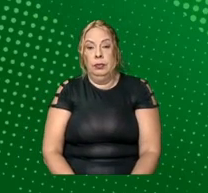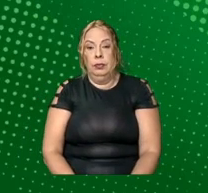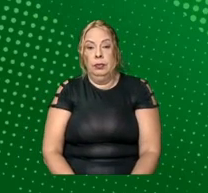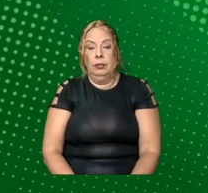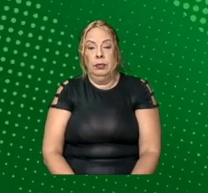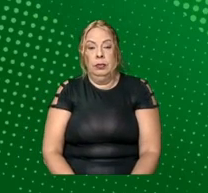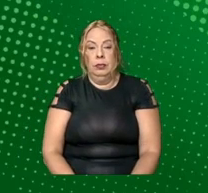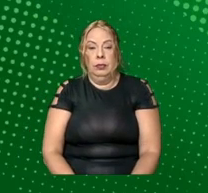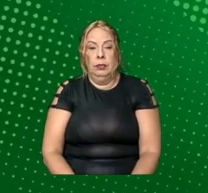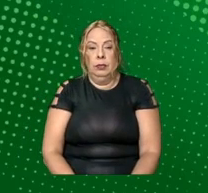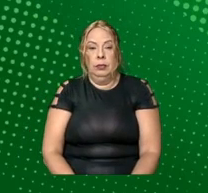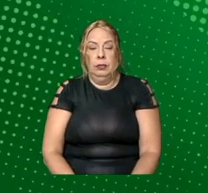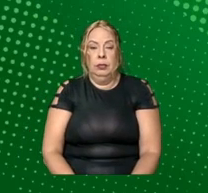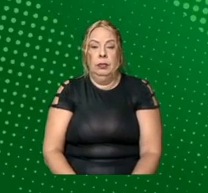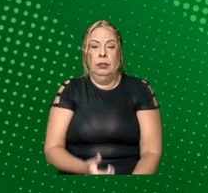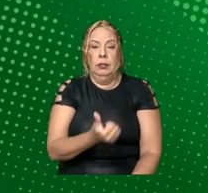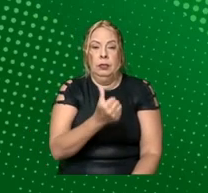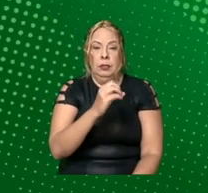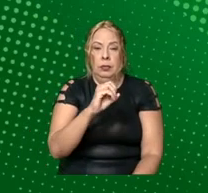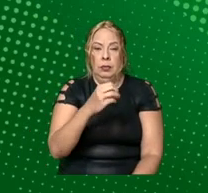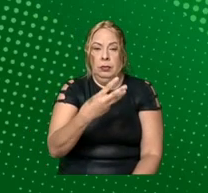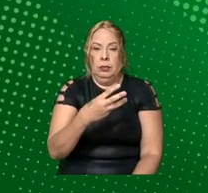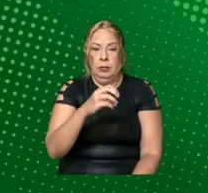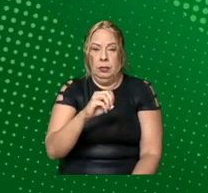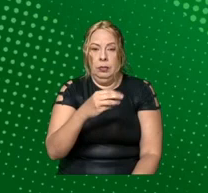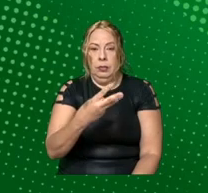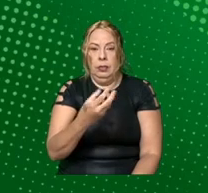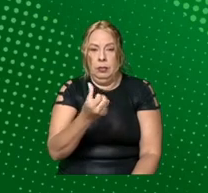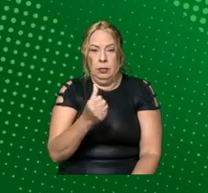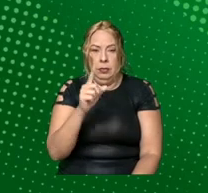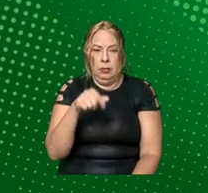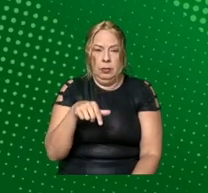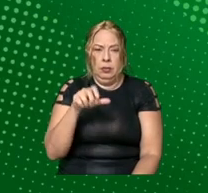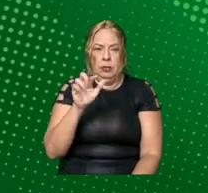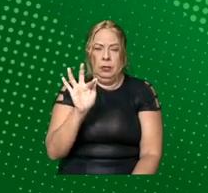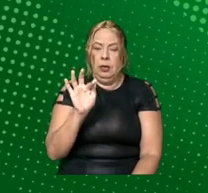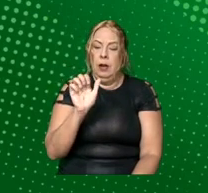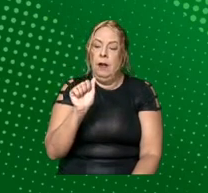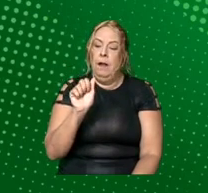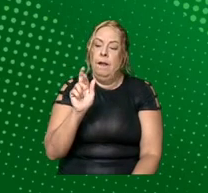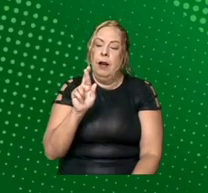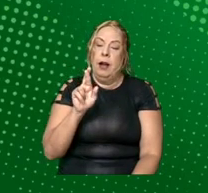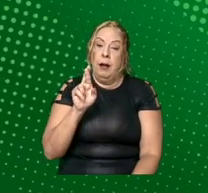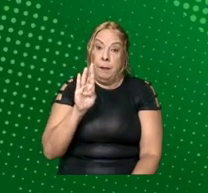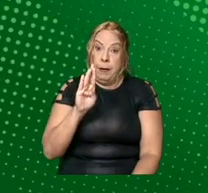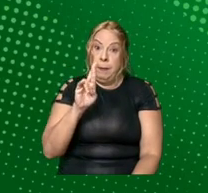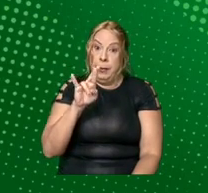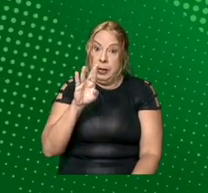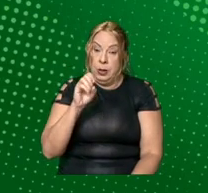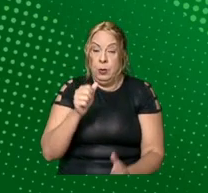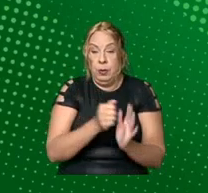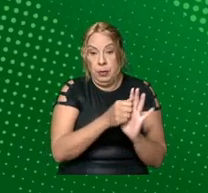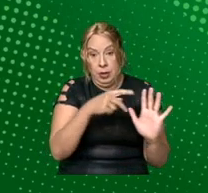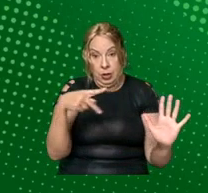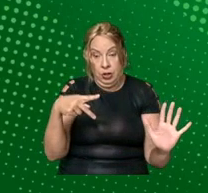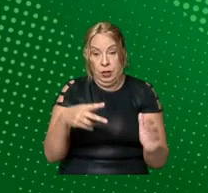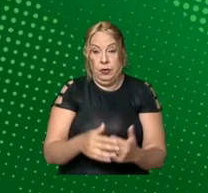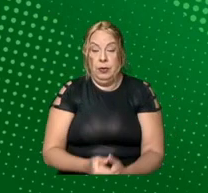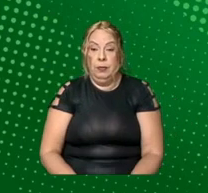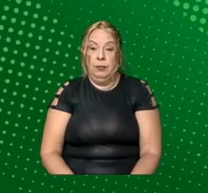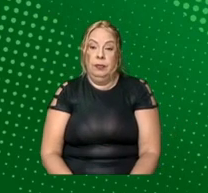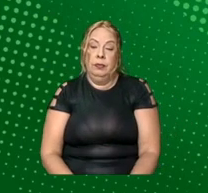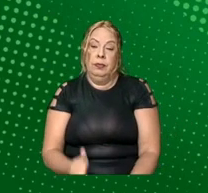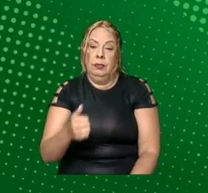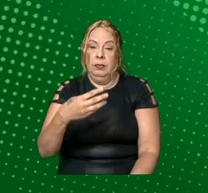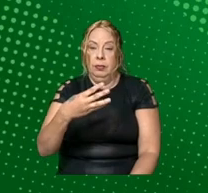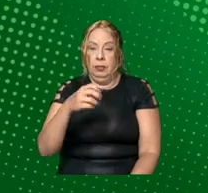Sonic, do Dia das Crianças, Fabrício de Aracaju, gostei, pelo aplicativo, leva 500 reais. Olha... olha aí, tá girando por aqui, girando, parou